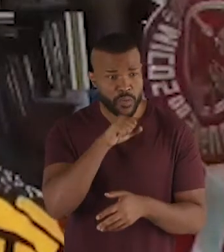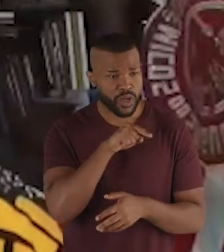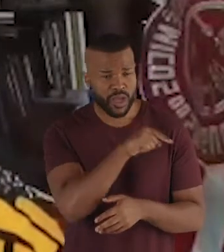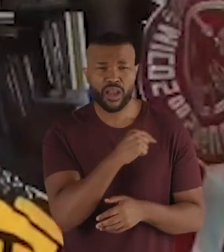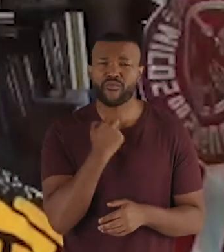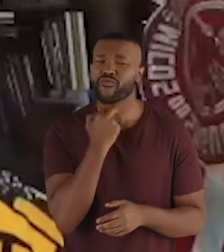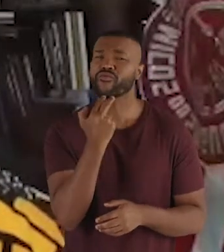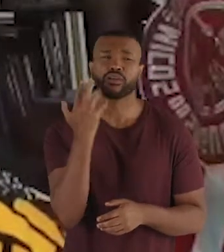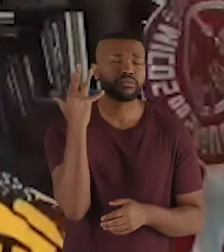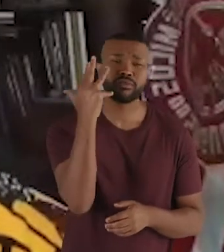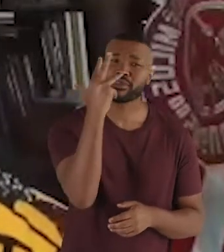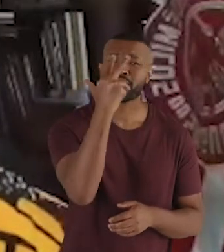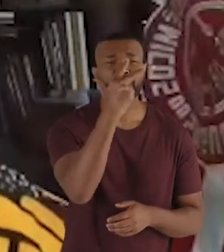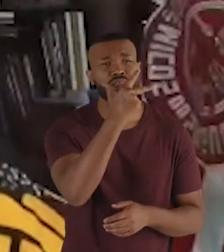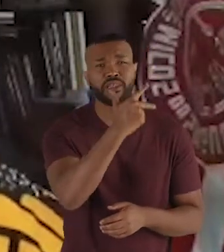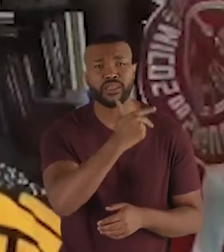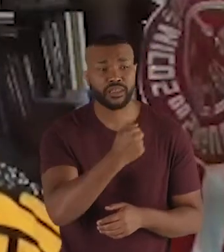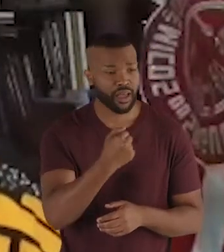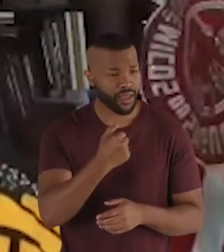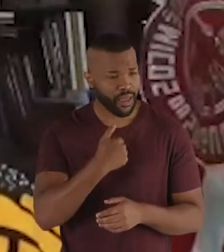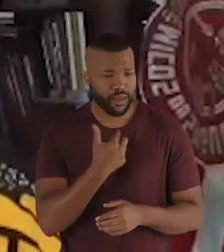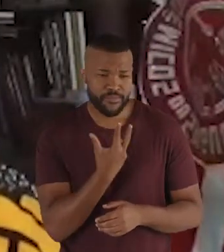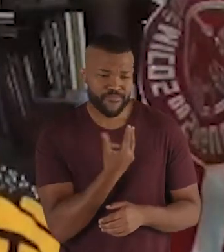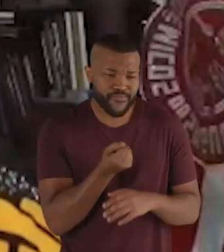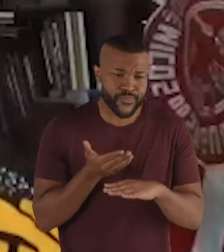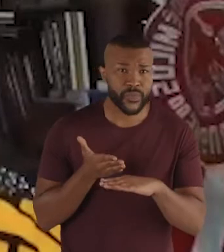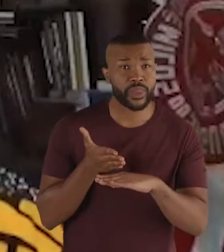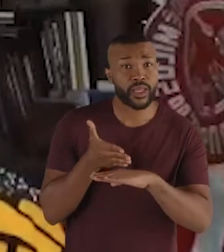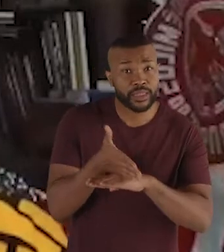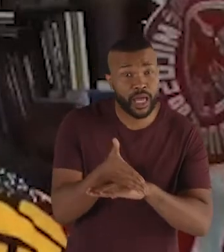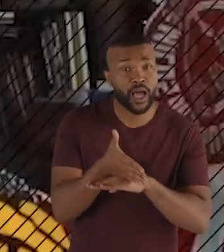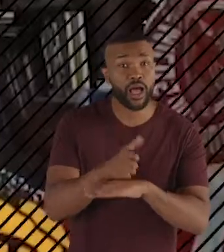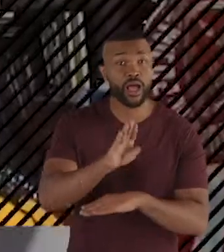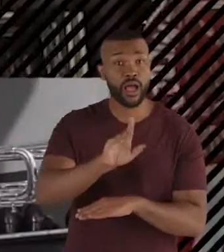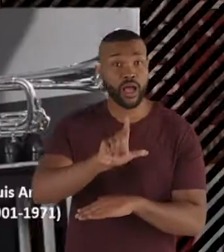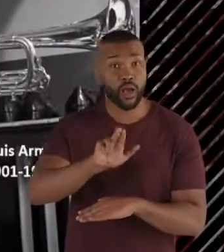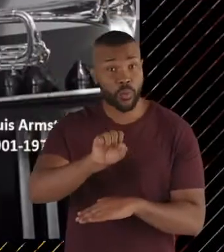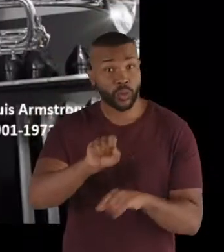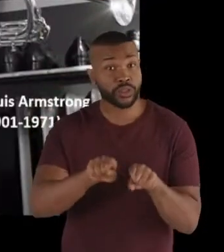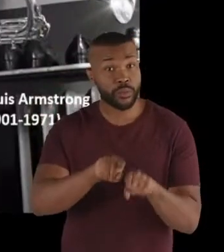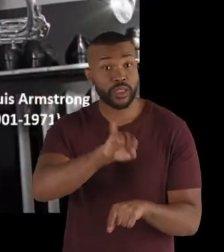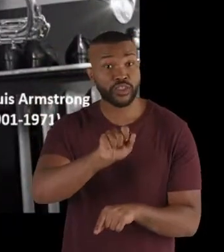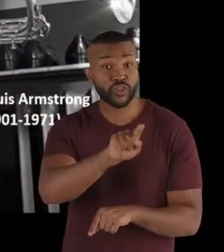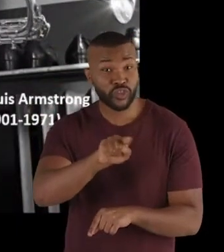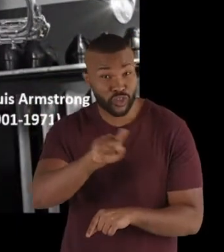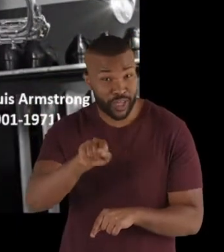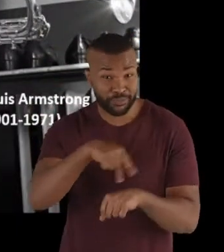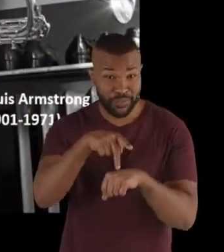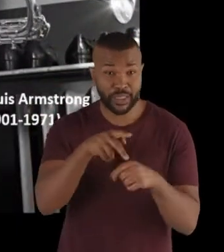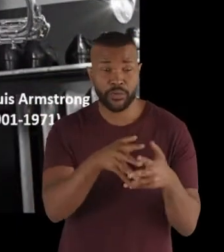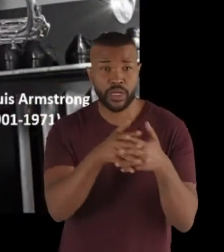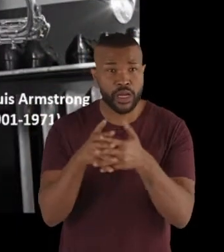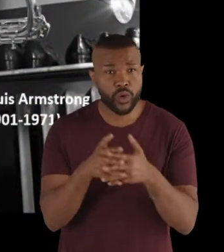uma voz maravilhosa e me introduziu desde muito cedo nos blues e nos jazz